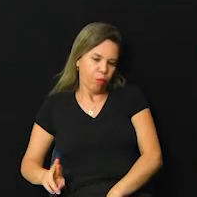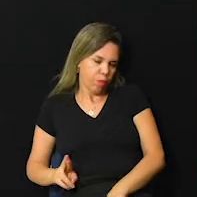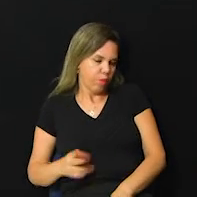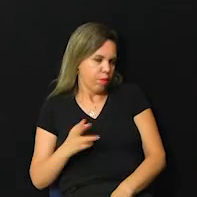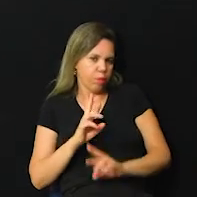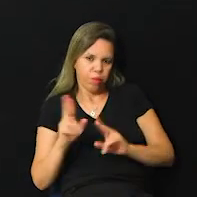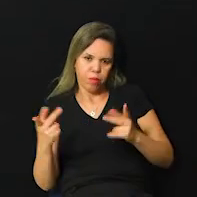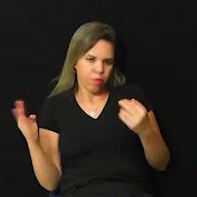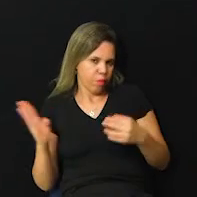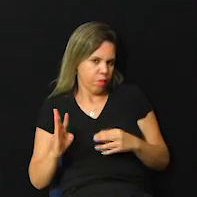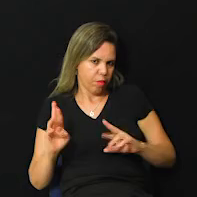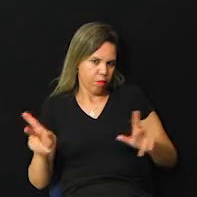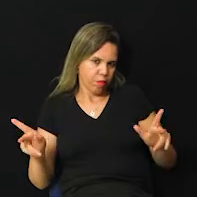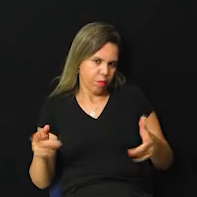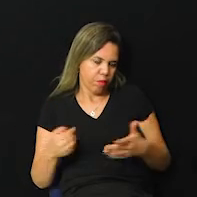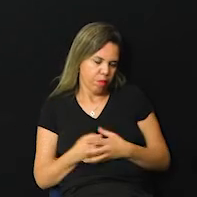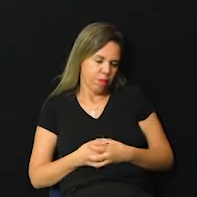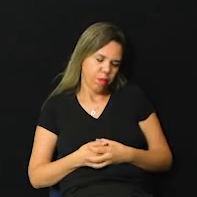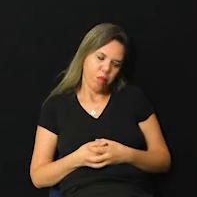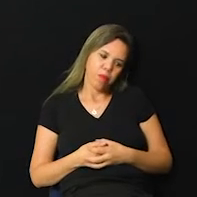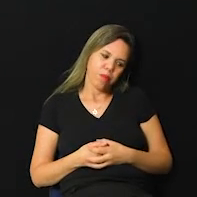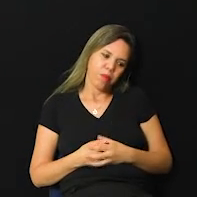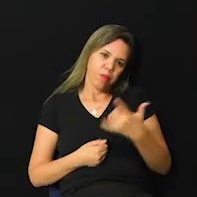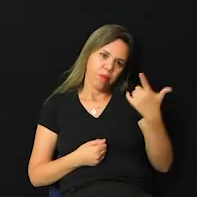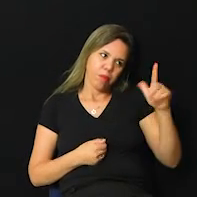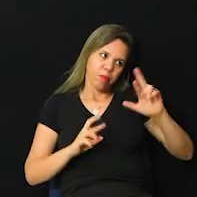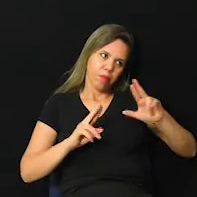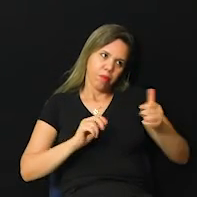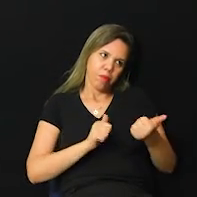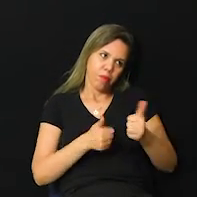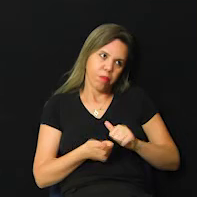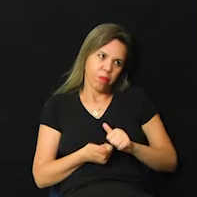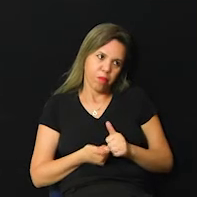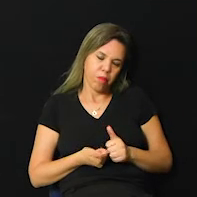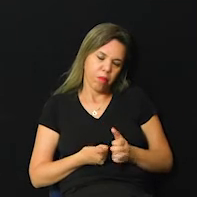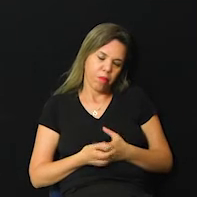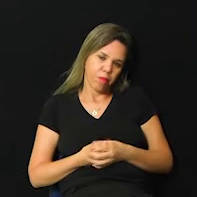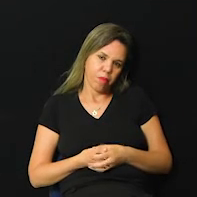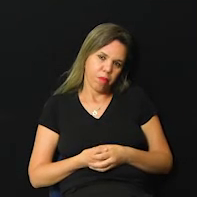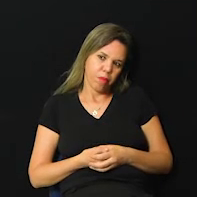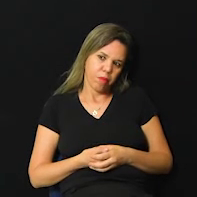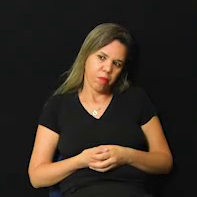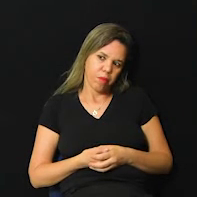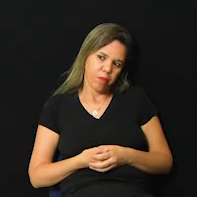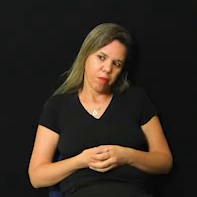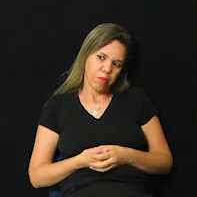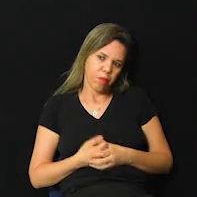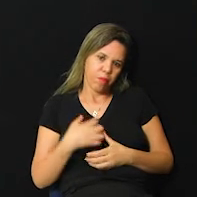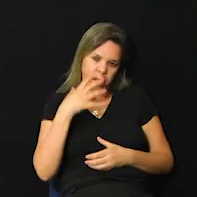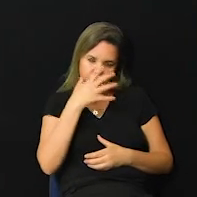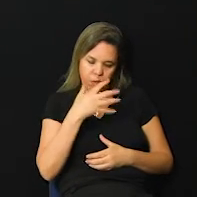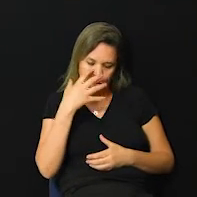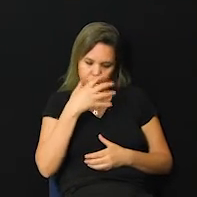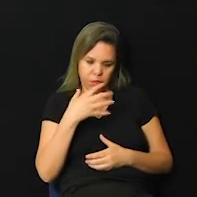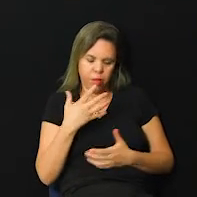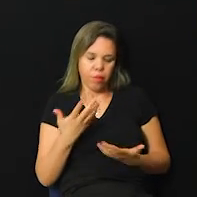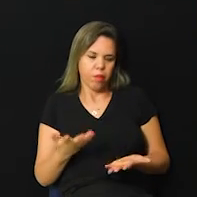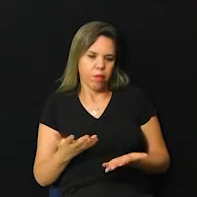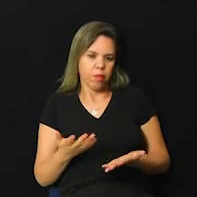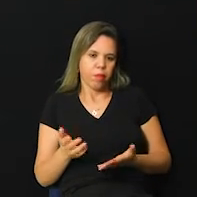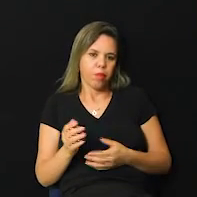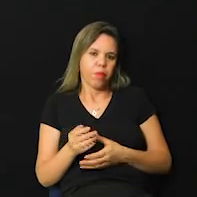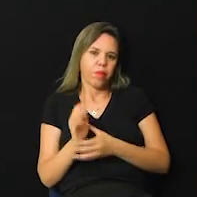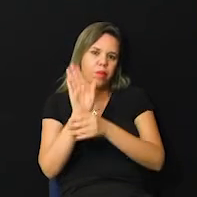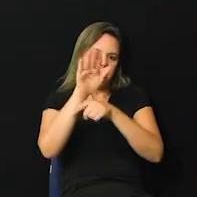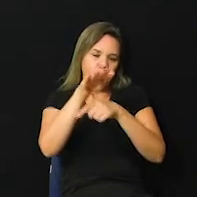o pessoal mas não é como no Brasil evidentemente não é isso outros esportes aí que são as paixões os